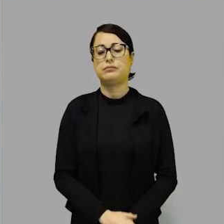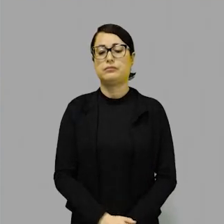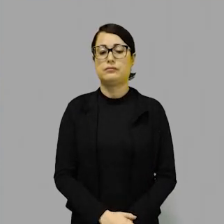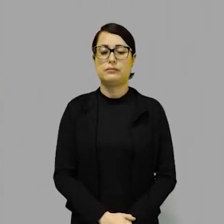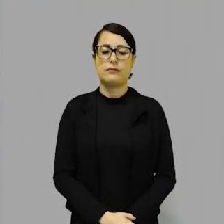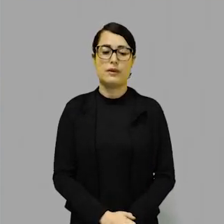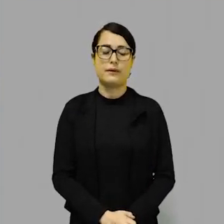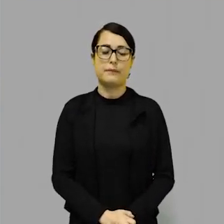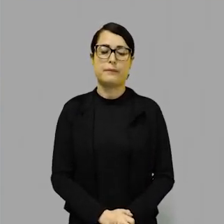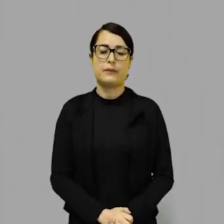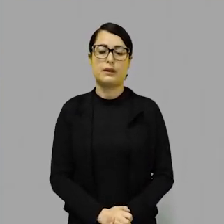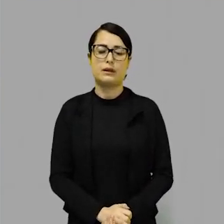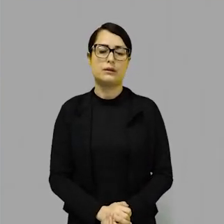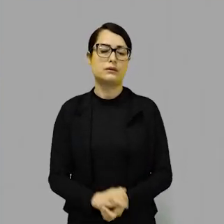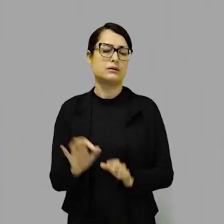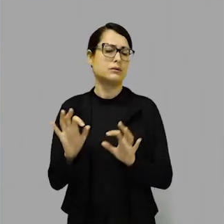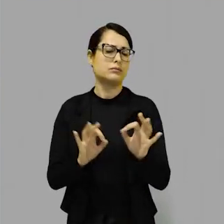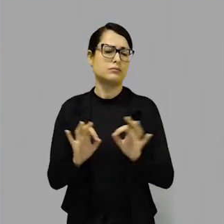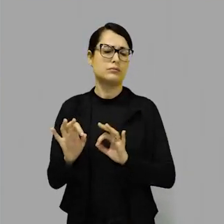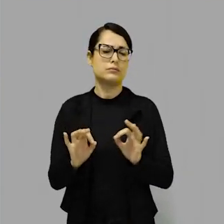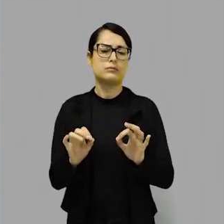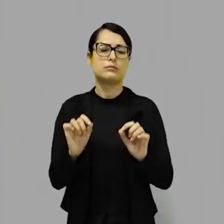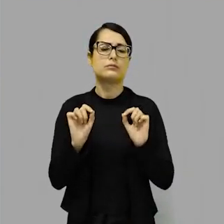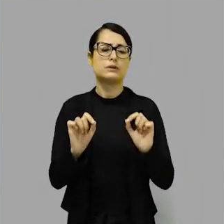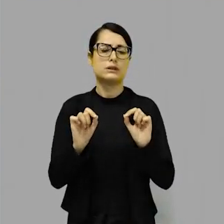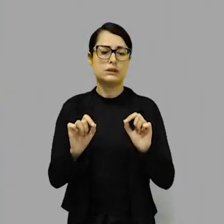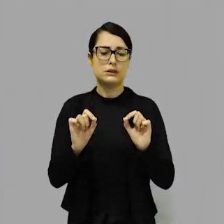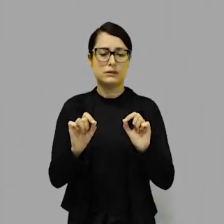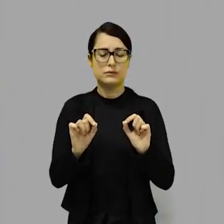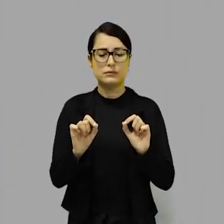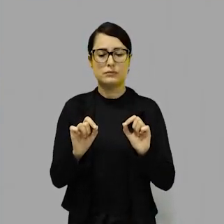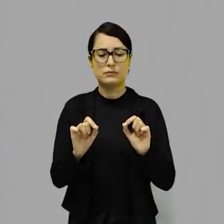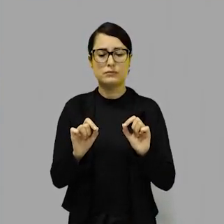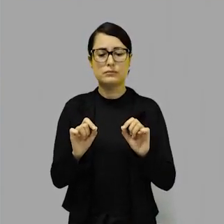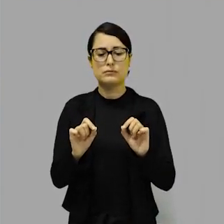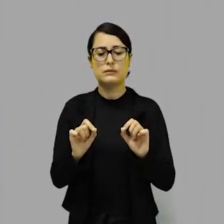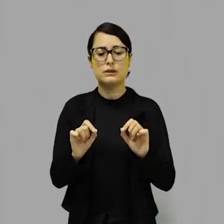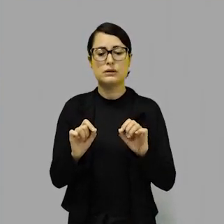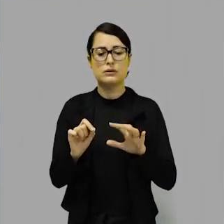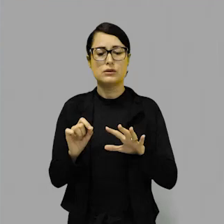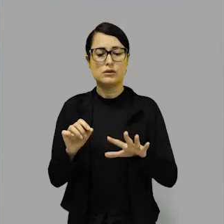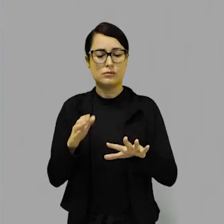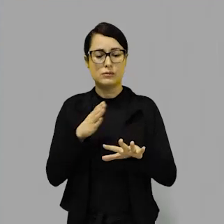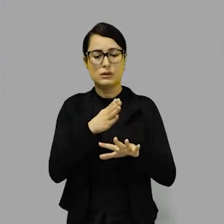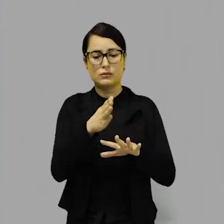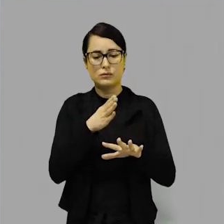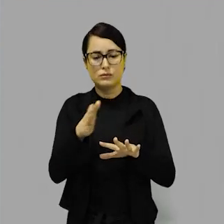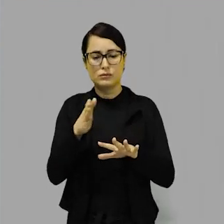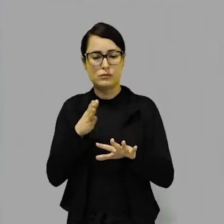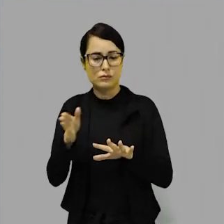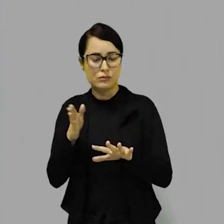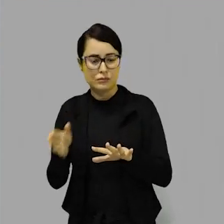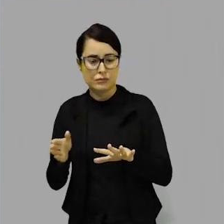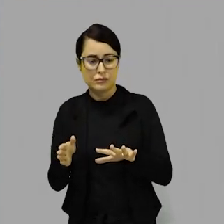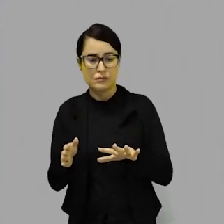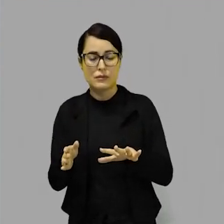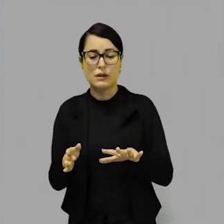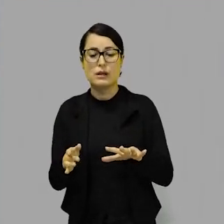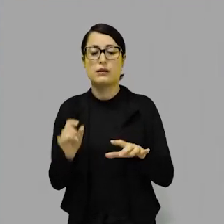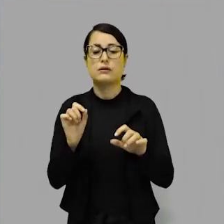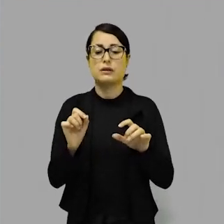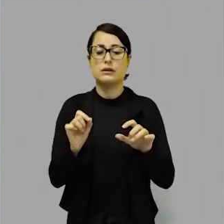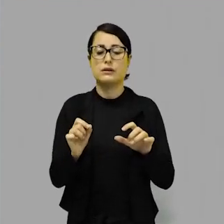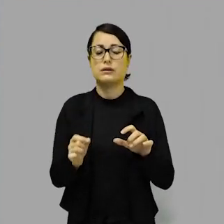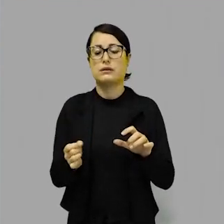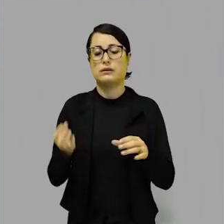Então o que se constrói aí? Se constrói uma teia de interdependência entre o que é